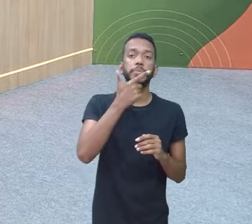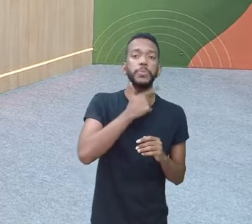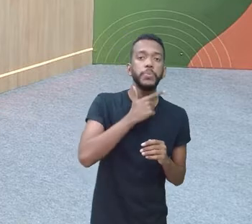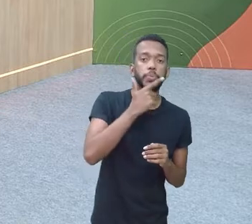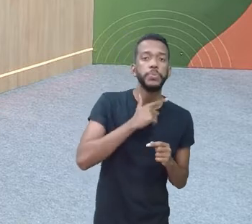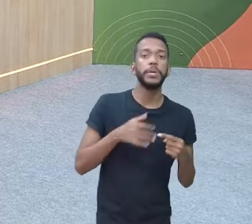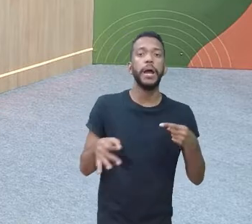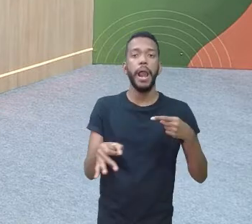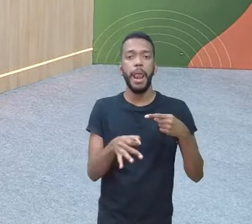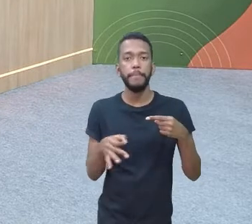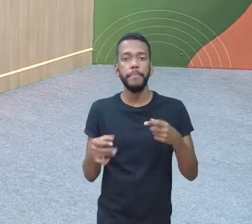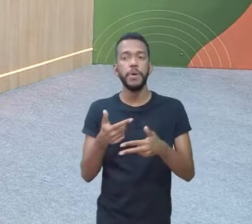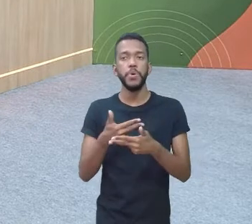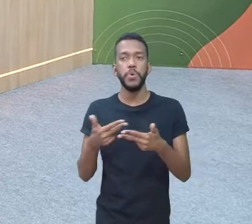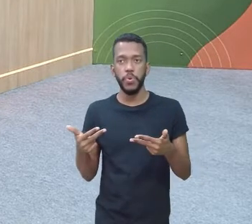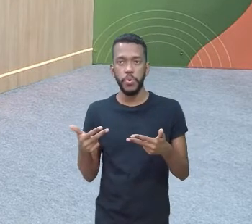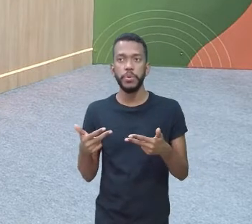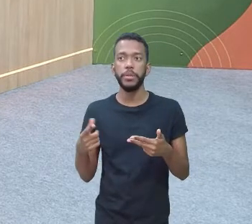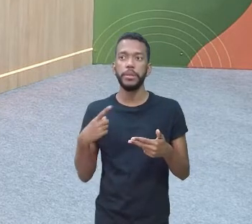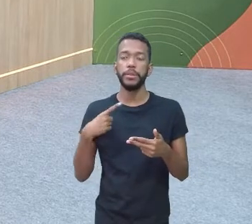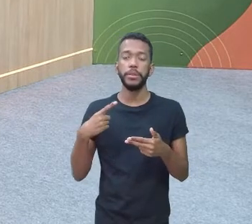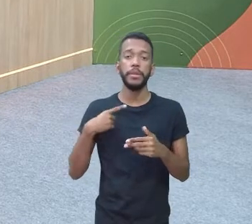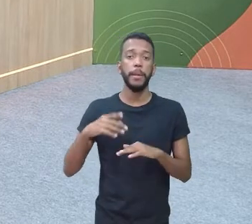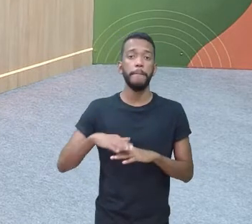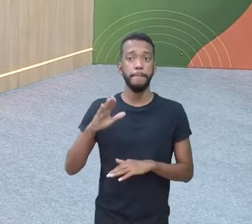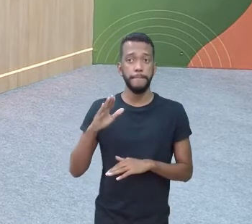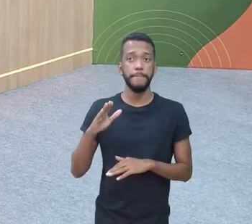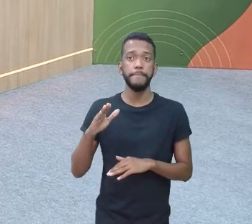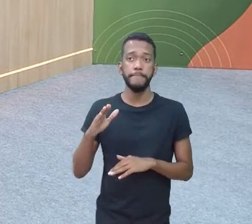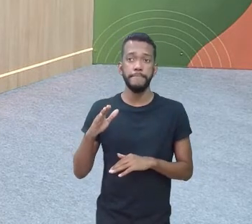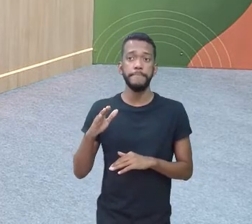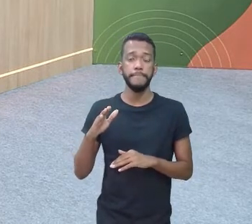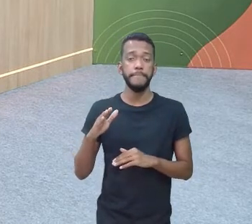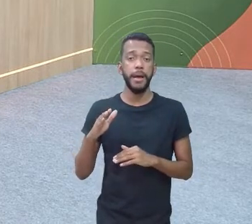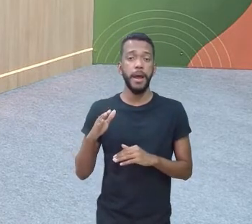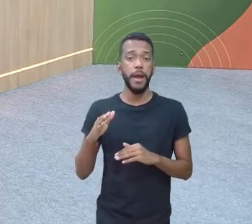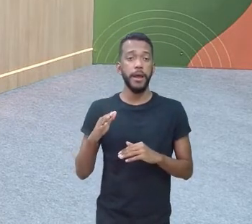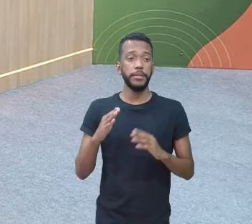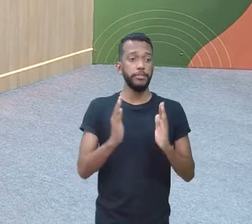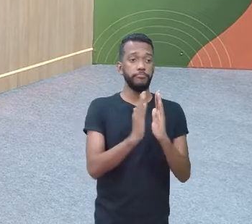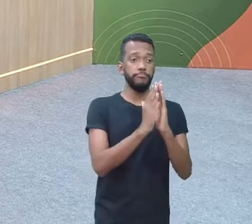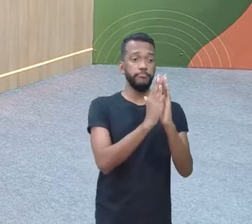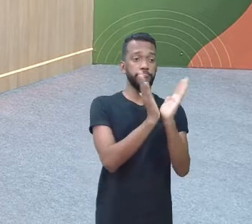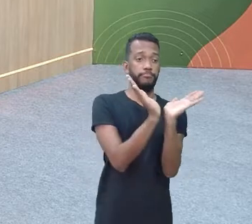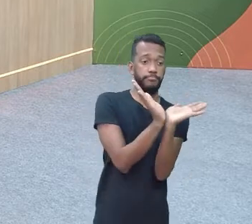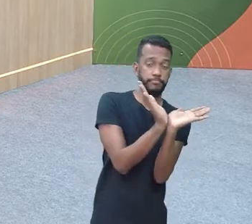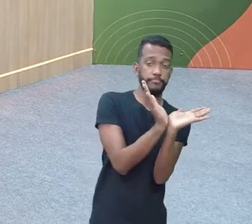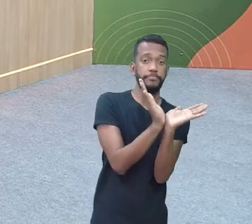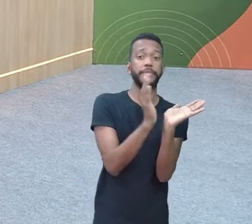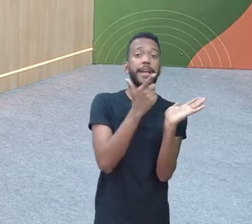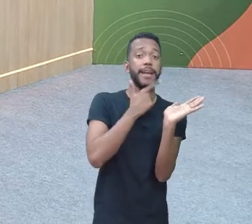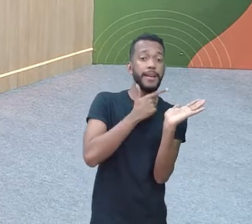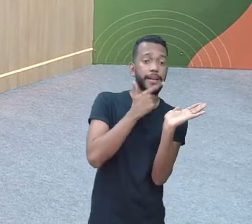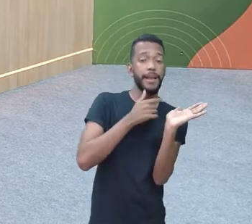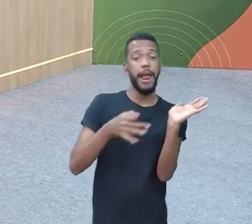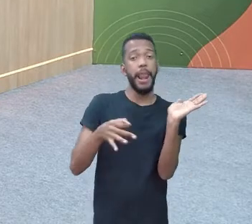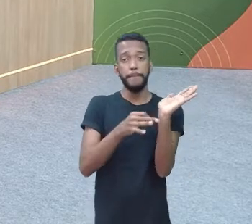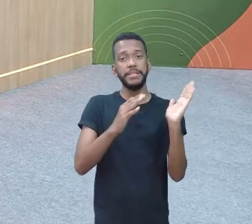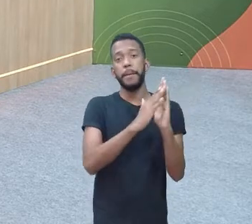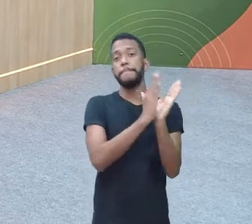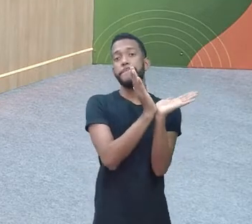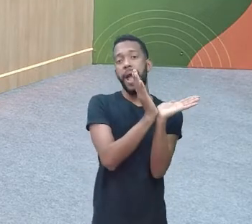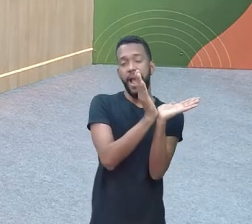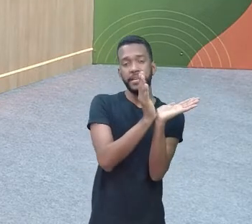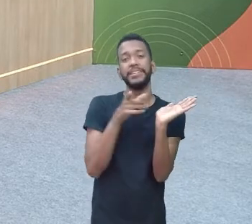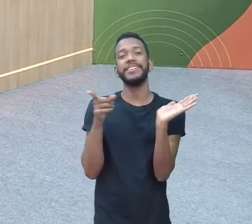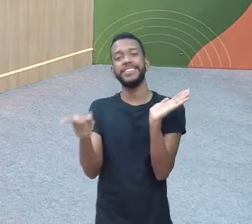quantidade maior que 2 partes. Então, a gente já tinha a noção de que a parte de mussarela e a parte de calabresa iam